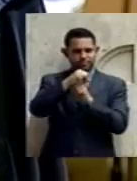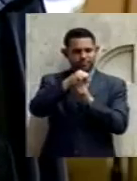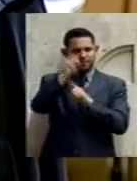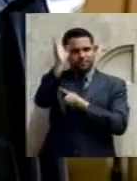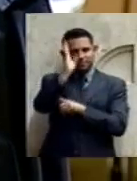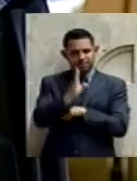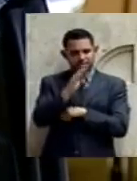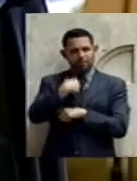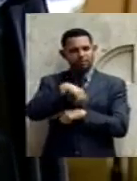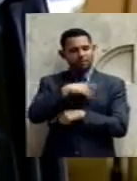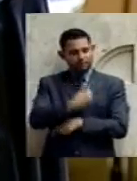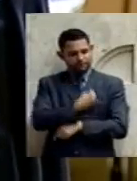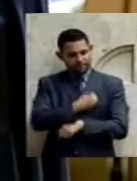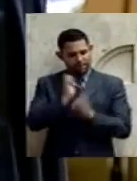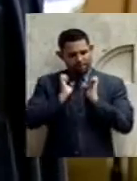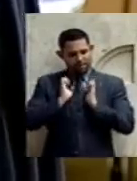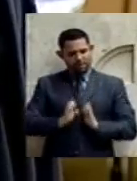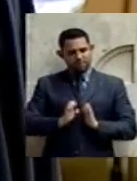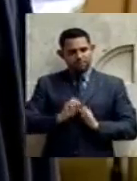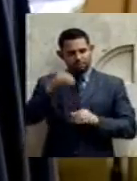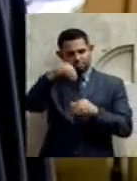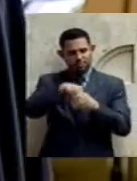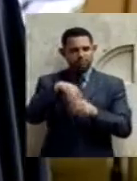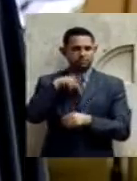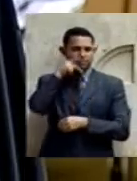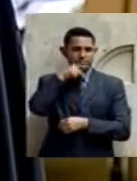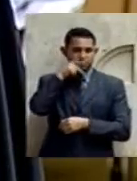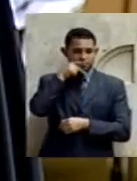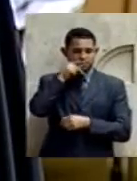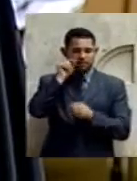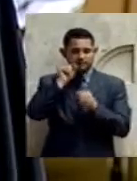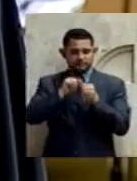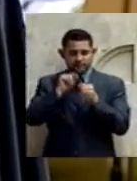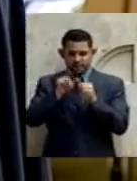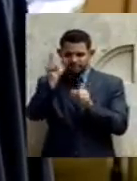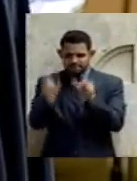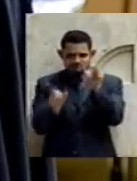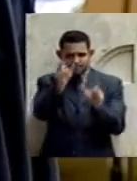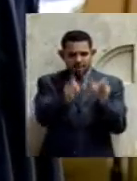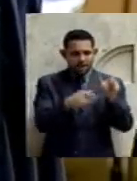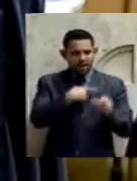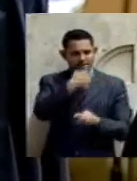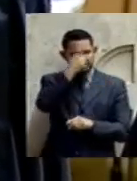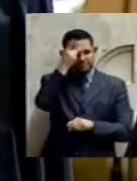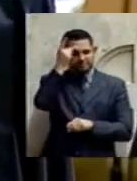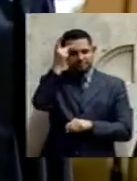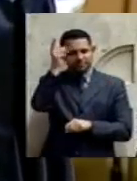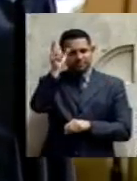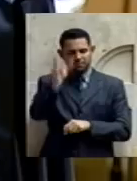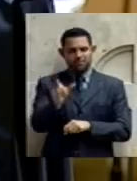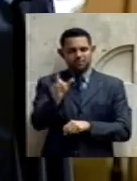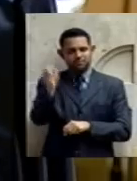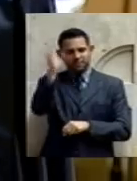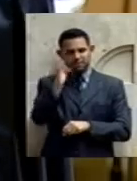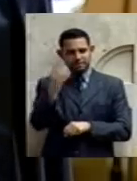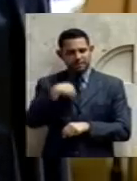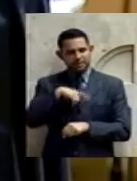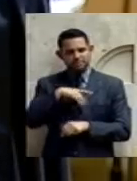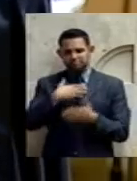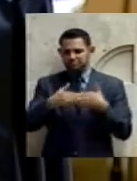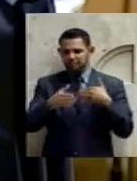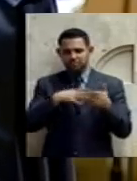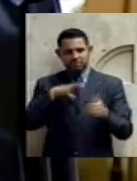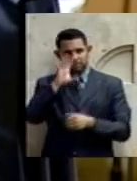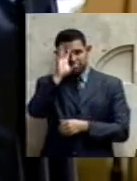à ética na política. Fixou em cada cidadão, em cada cidadã, independentemente da decisão